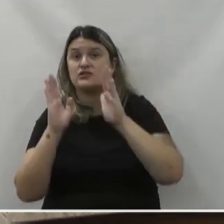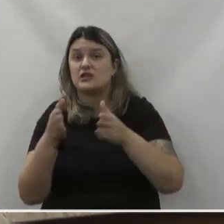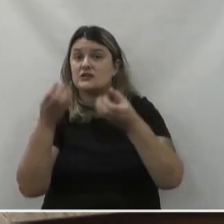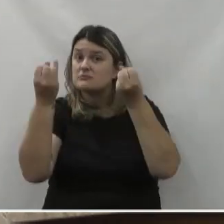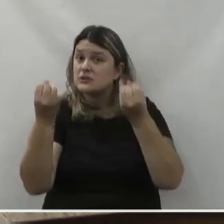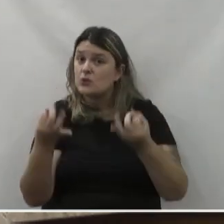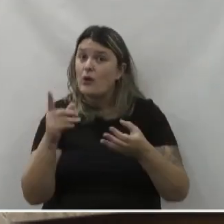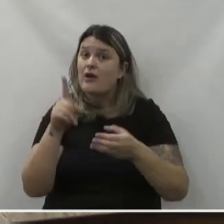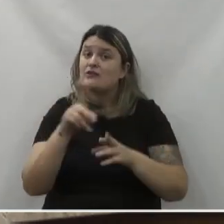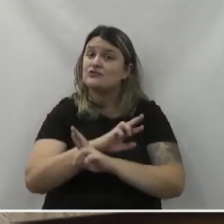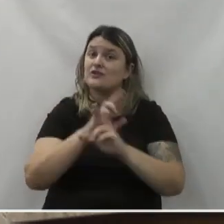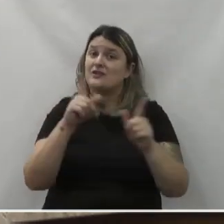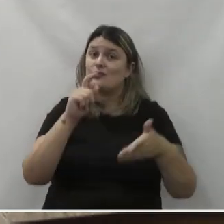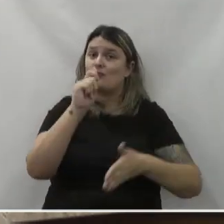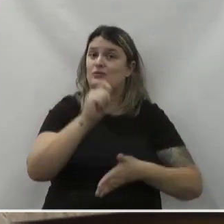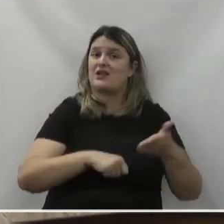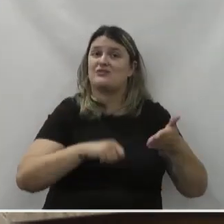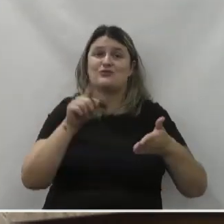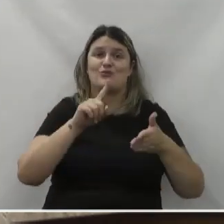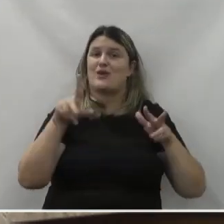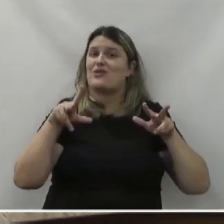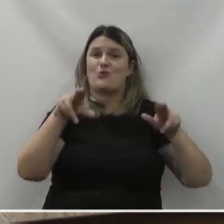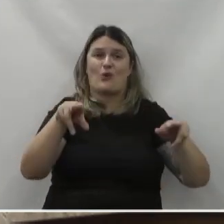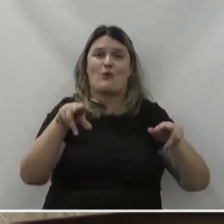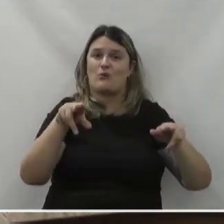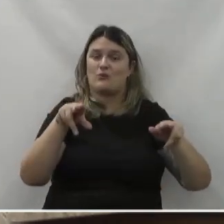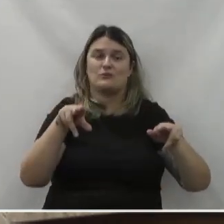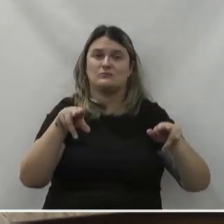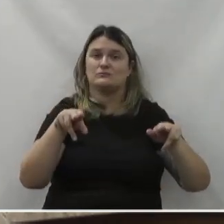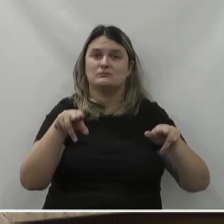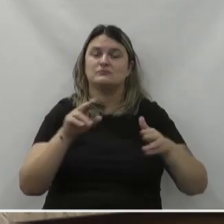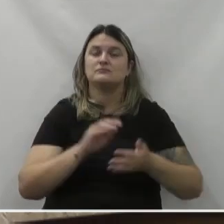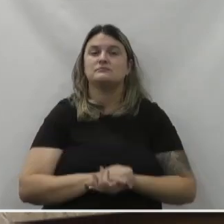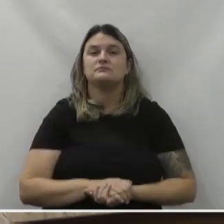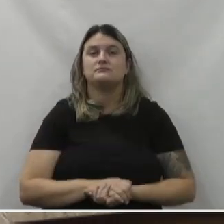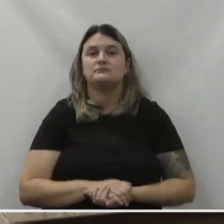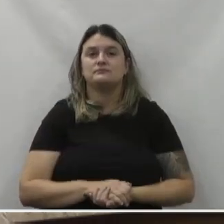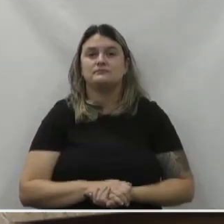uma diferenciação do exemplo que se foi buscar.